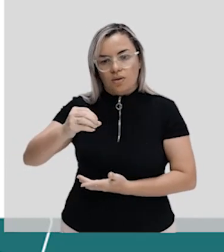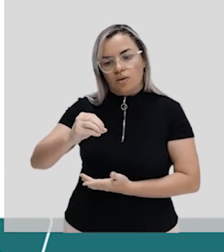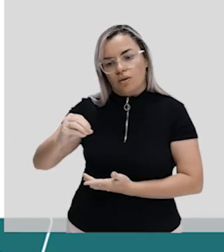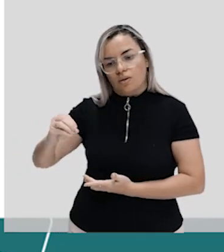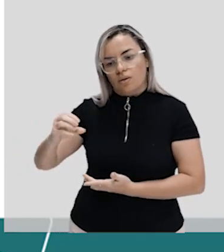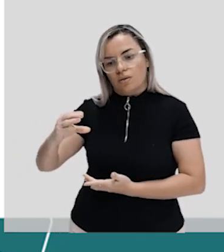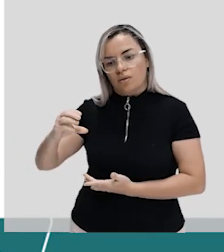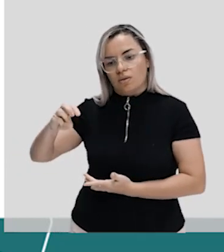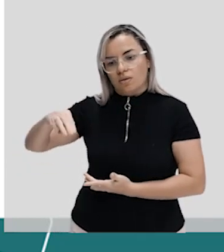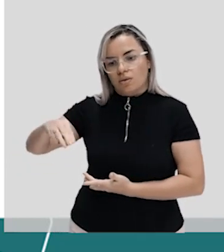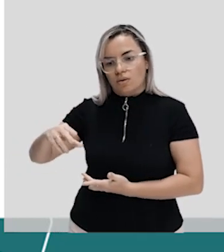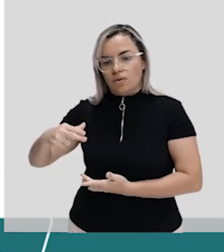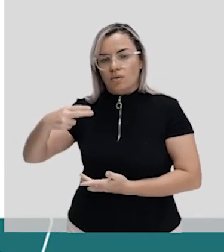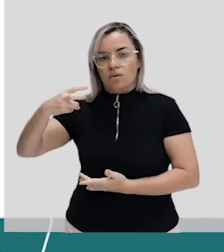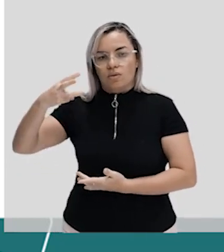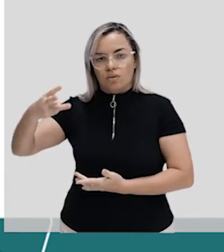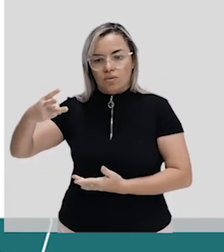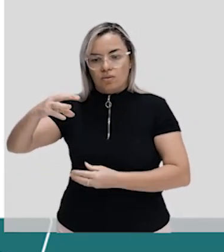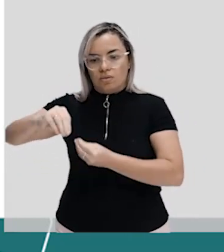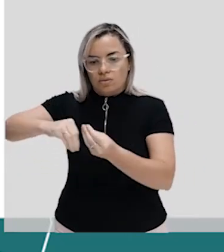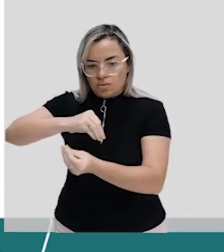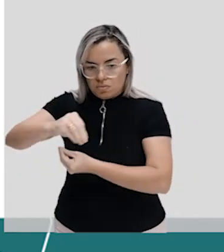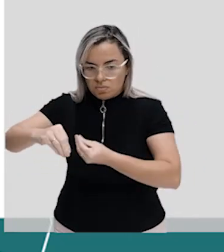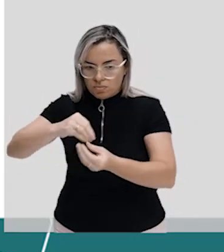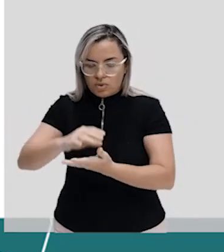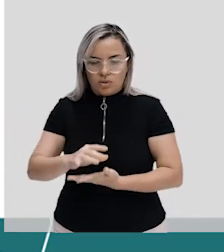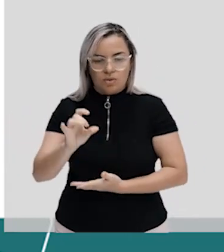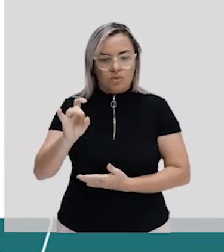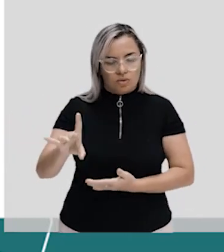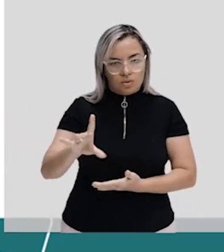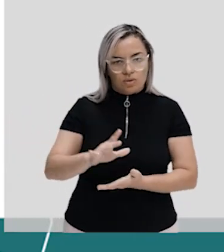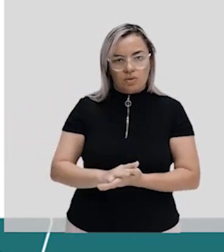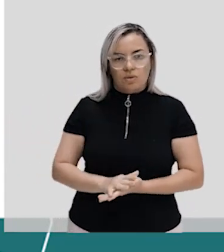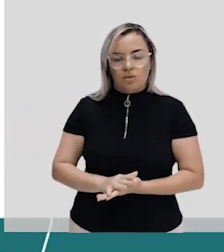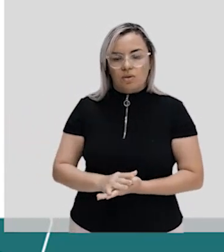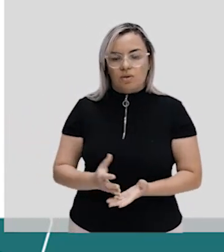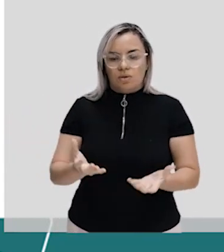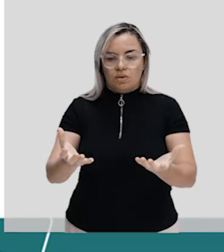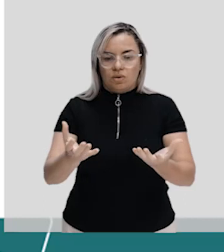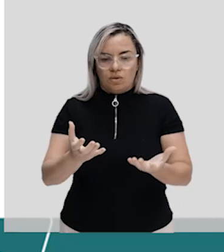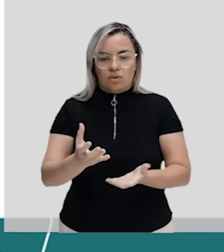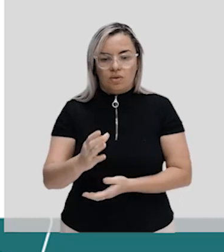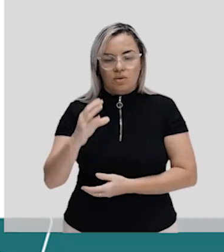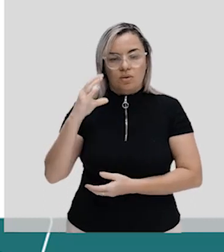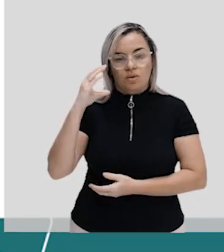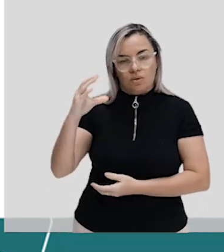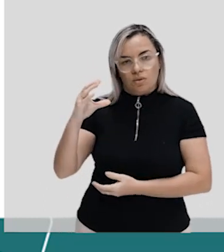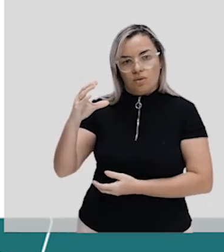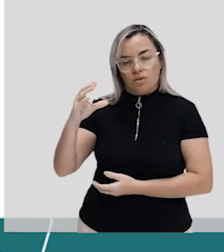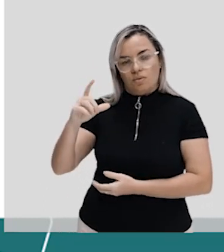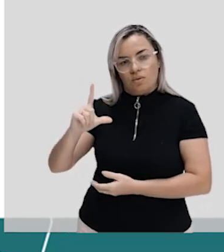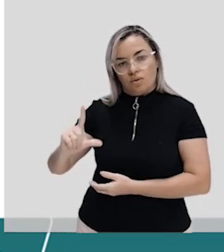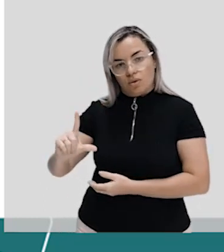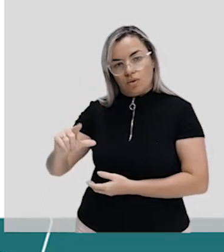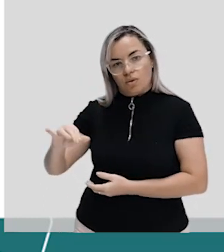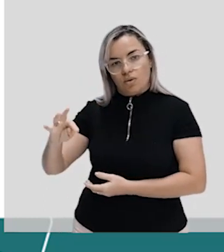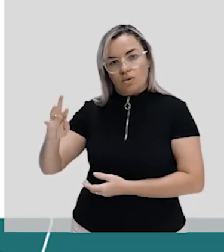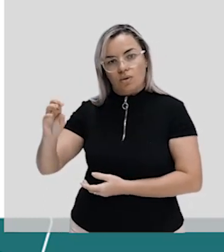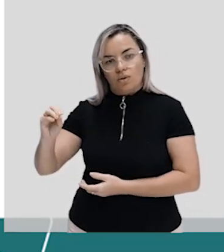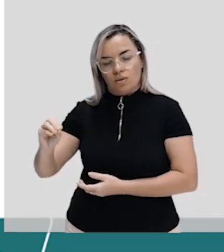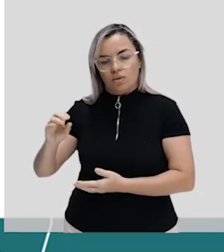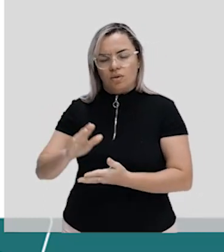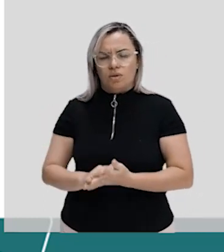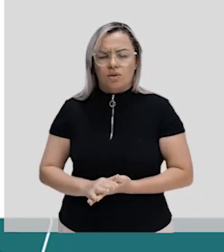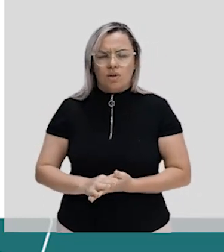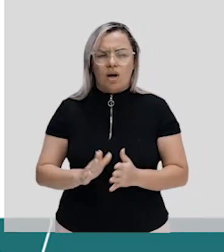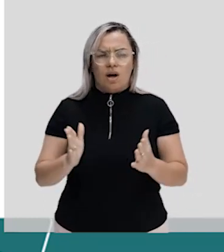solução. Ponto. Ok? Então, a gente quer a concentração em grama por litro, mas aí você já deve estar fazendo